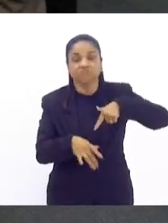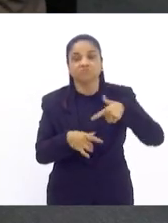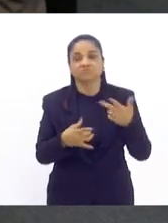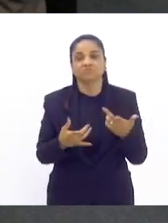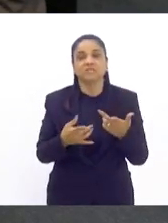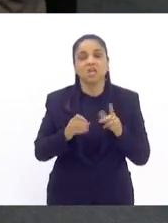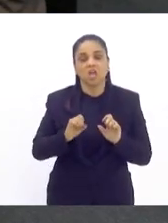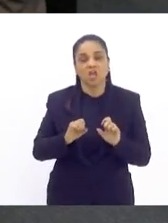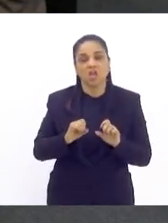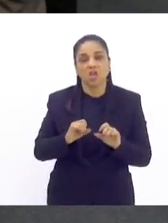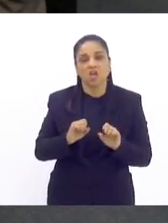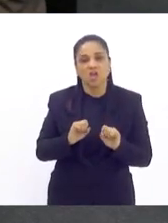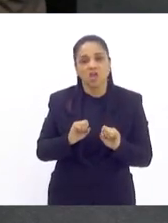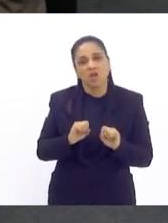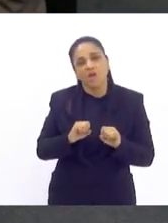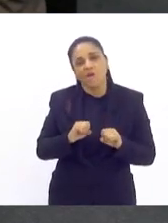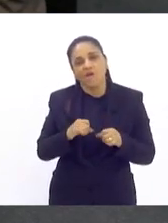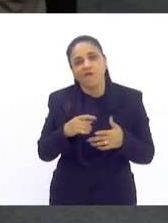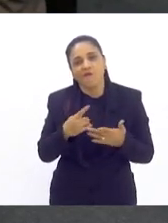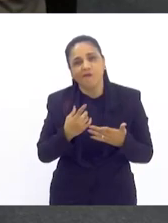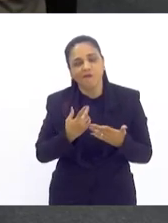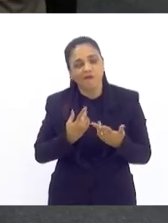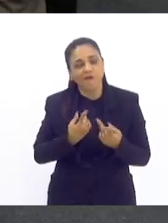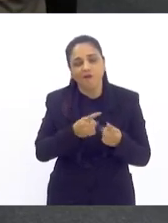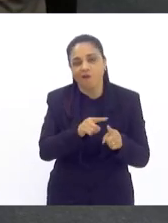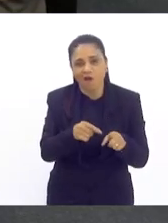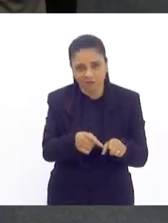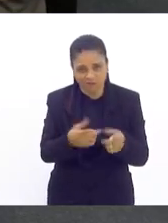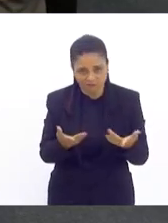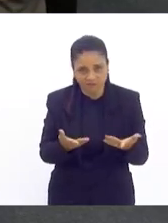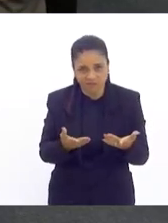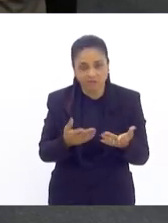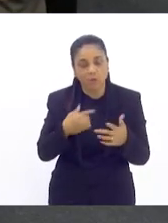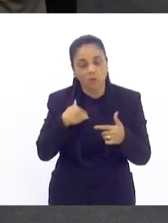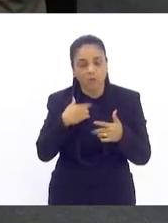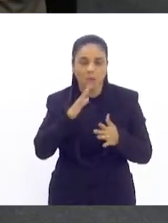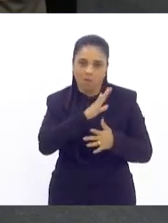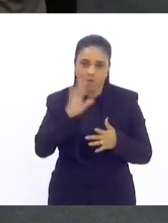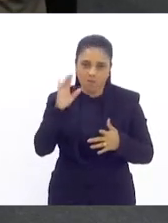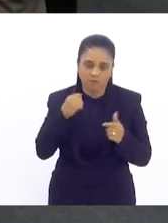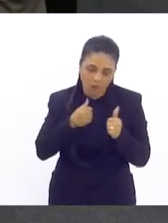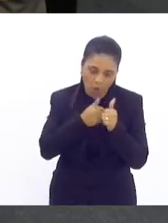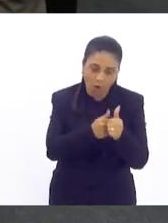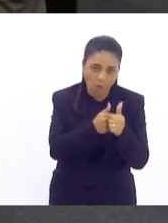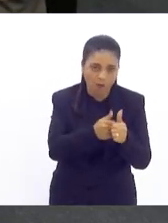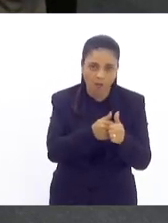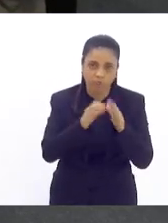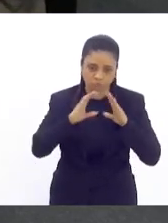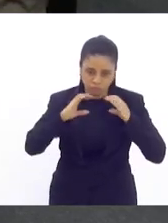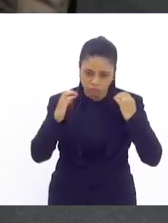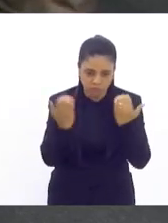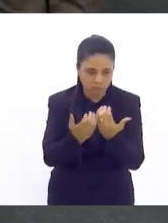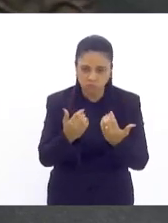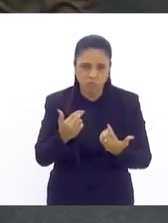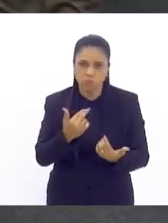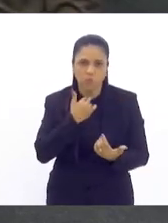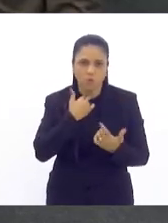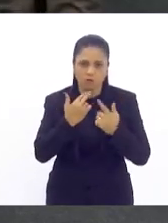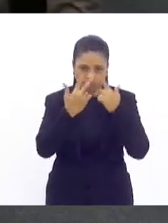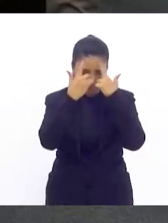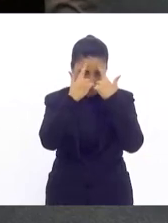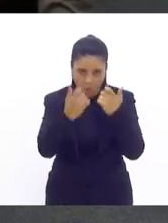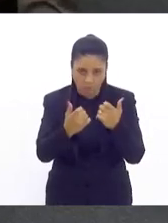essa covardia eu quero dizer que o nosso mandato vai acompanhar os estádios não podem virar um lugar de cerceamento não pode ter violência